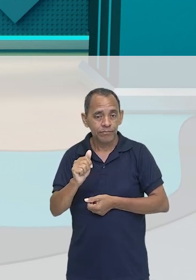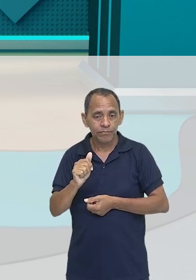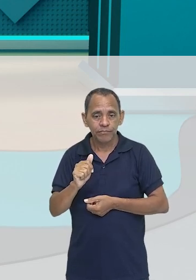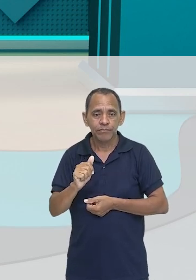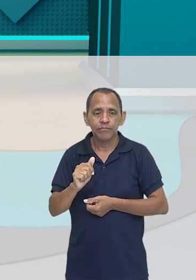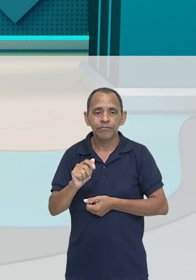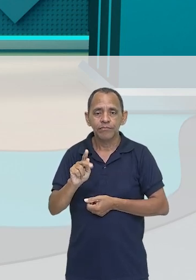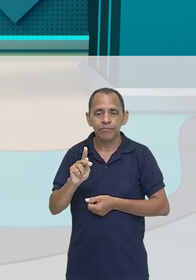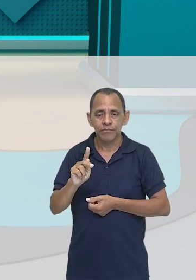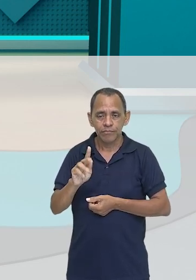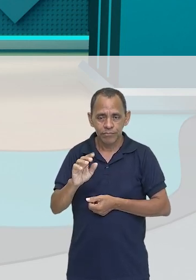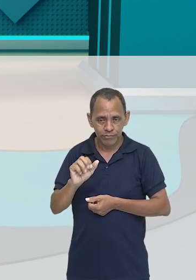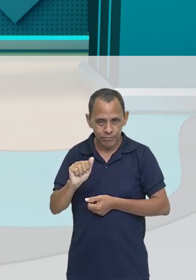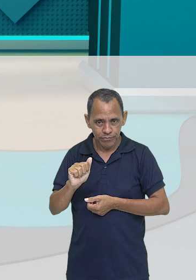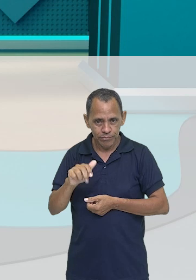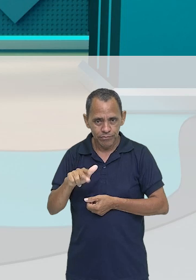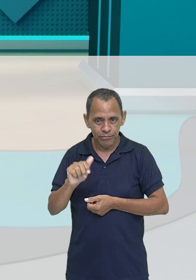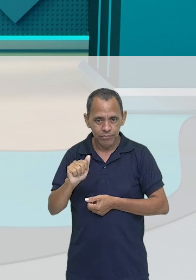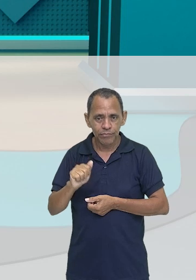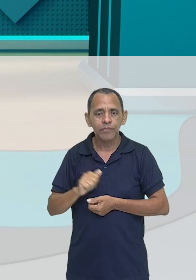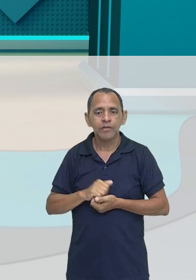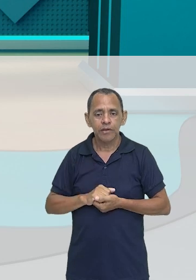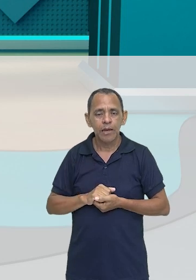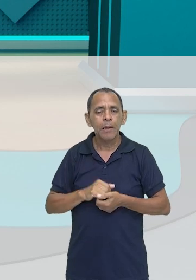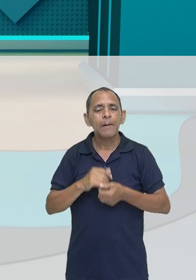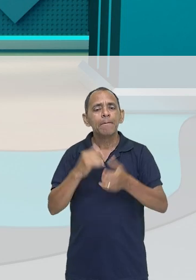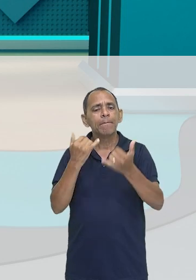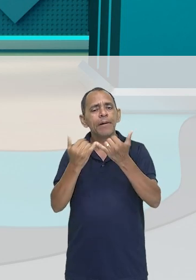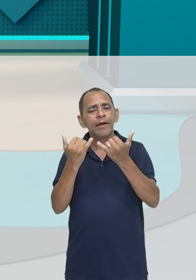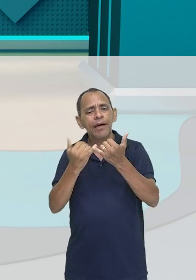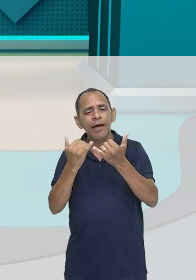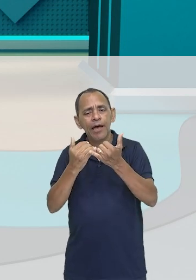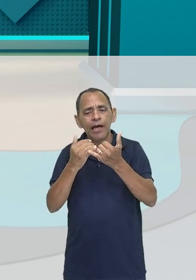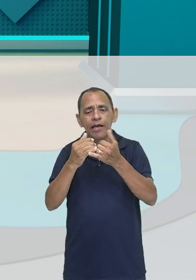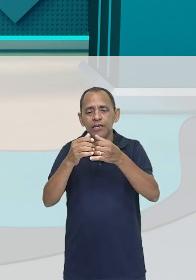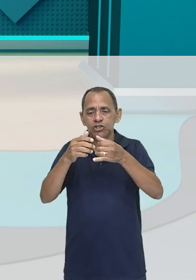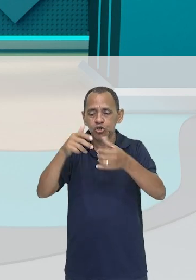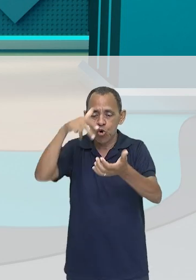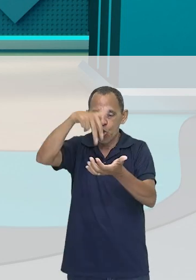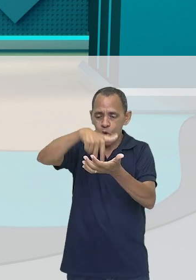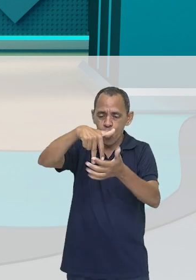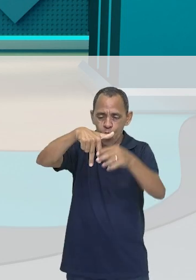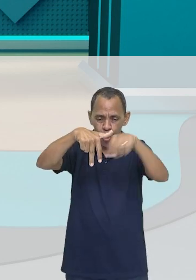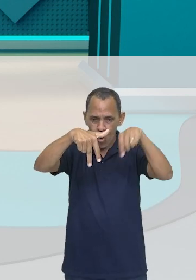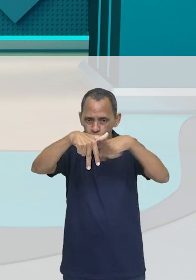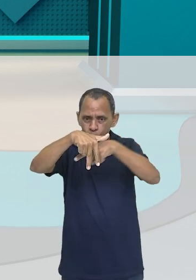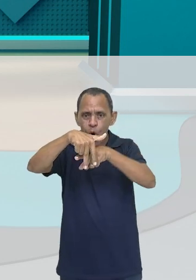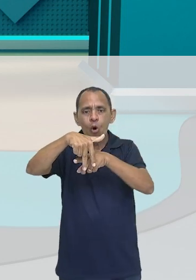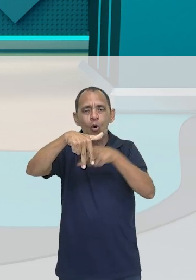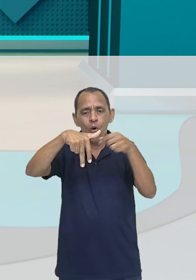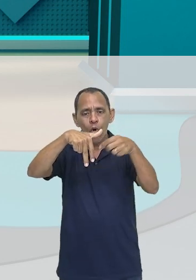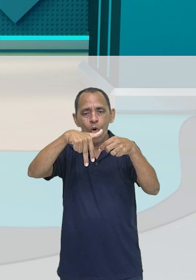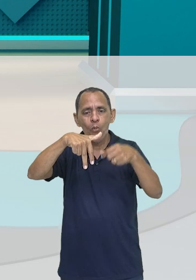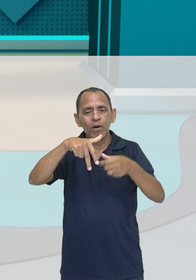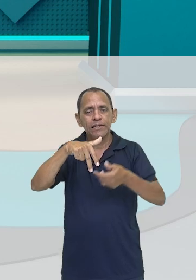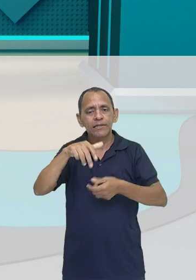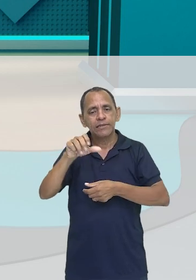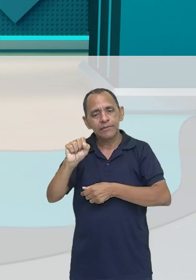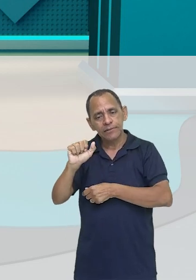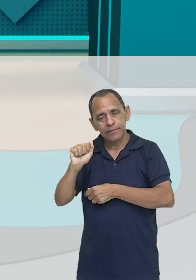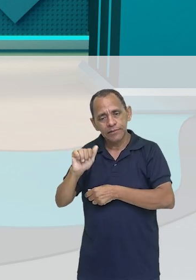calça que ela é bem grande, então dá aparência de saia, tá? Mas tem um porquê disso. É justamente